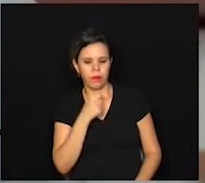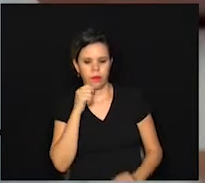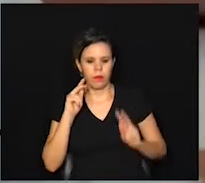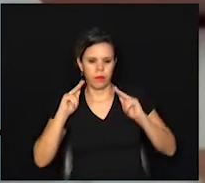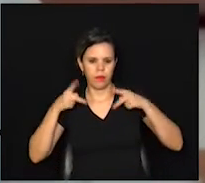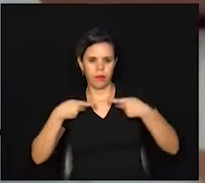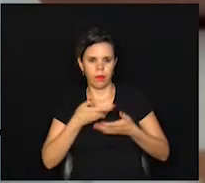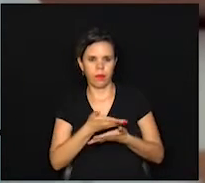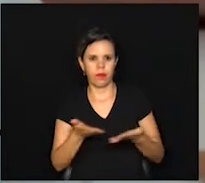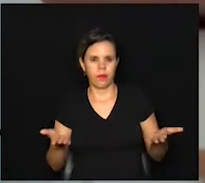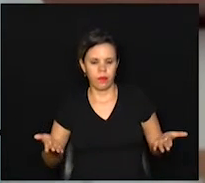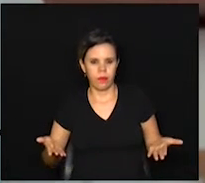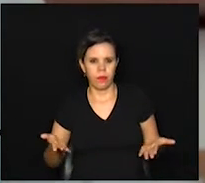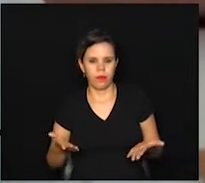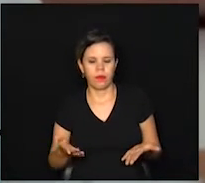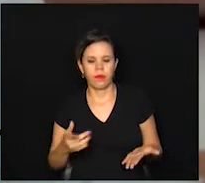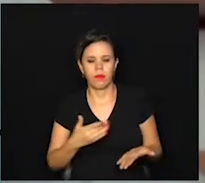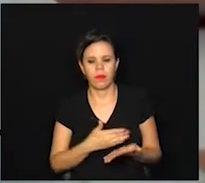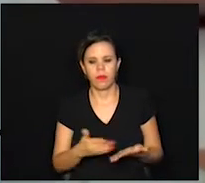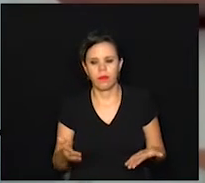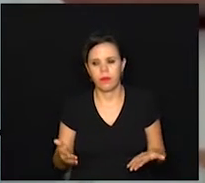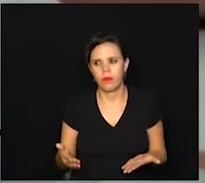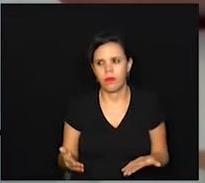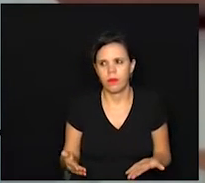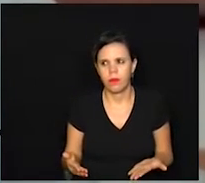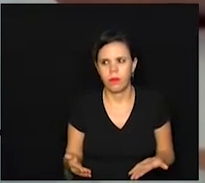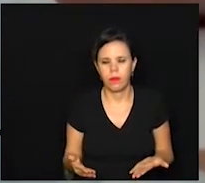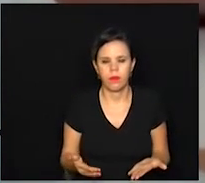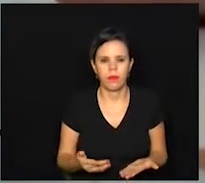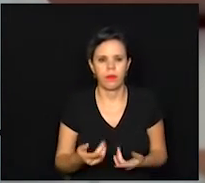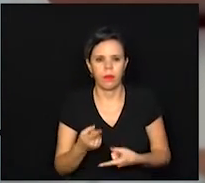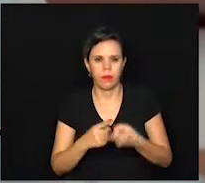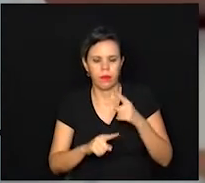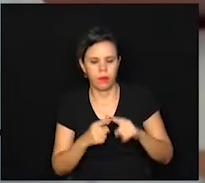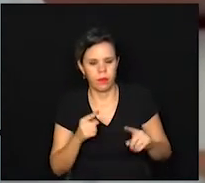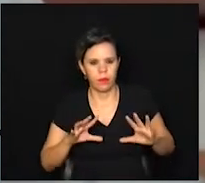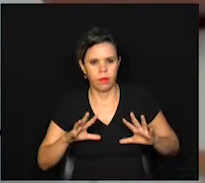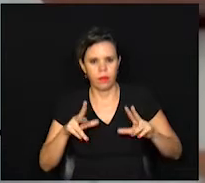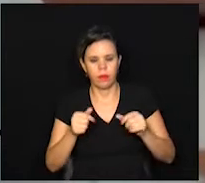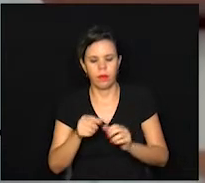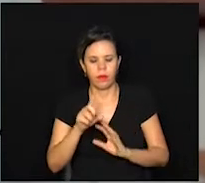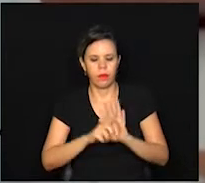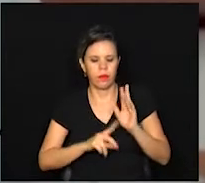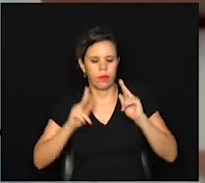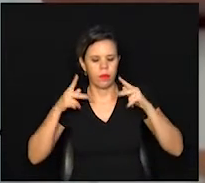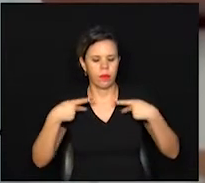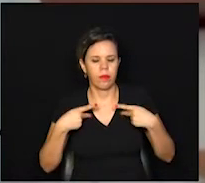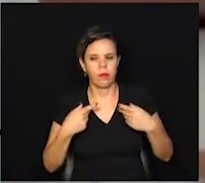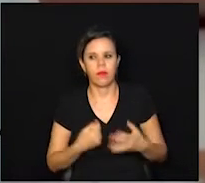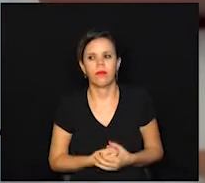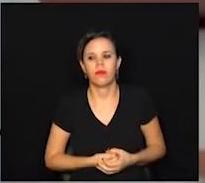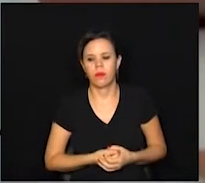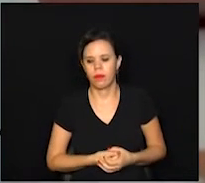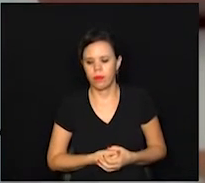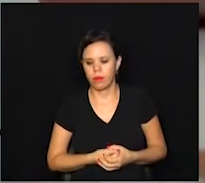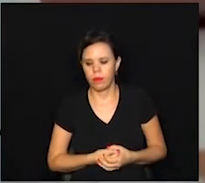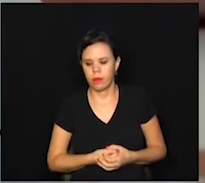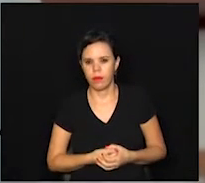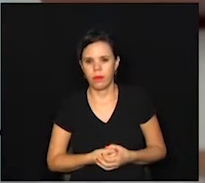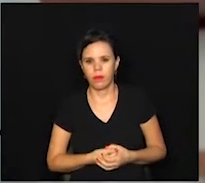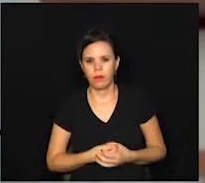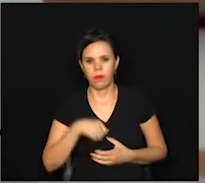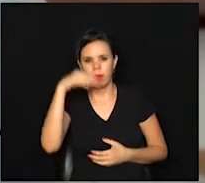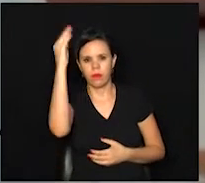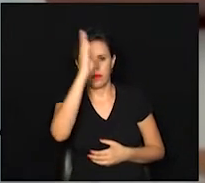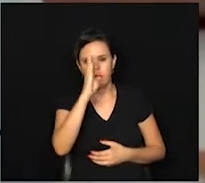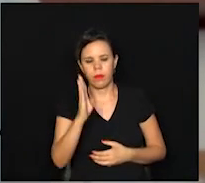humanidade, começamos a construir pactos, né, em torno da questão dos direitos humanos. Né? No